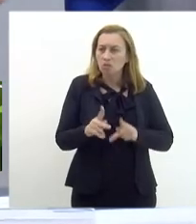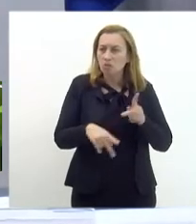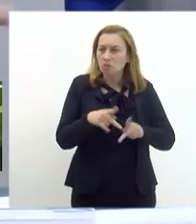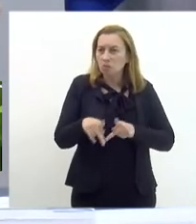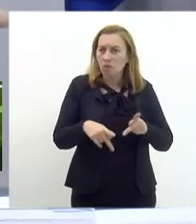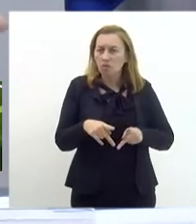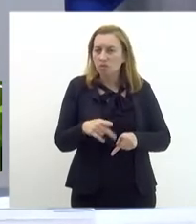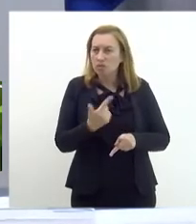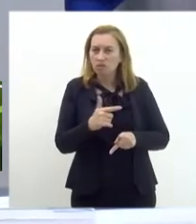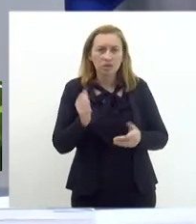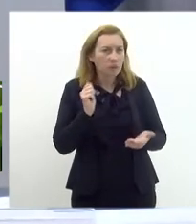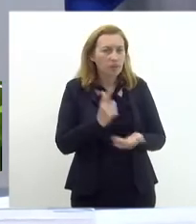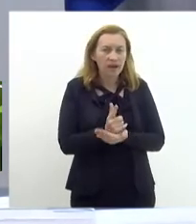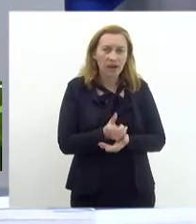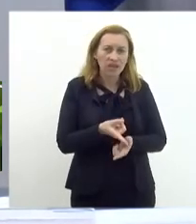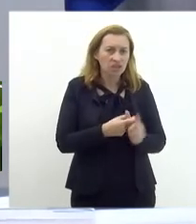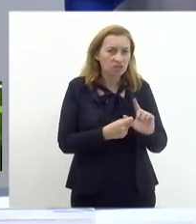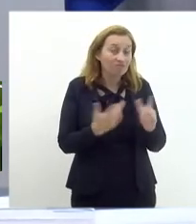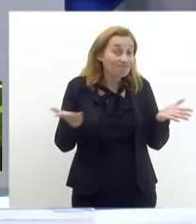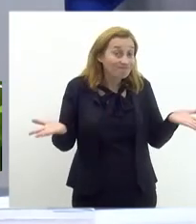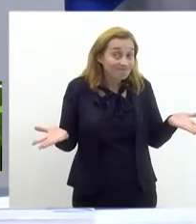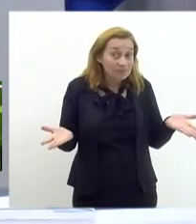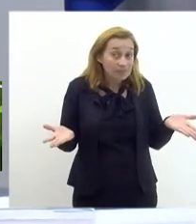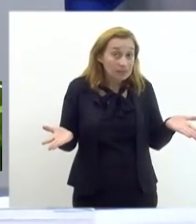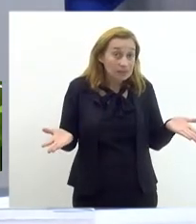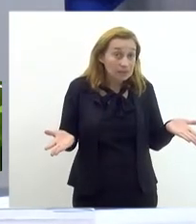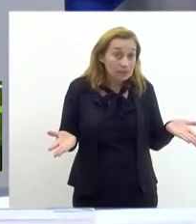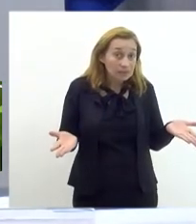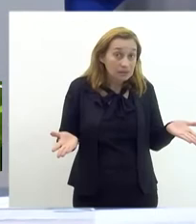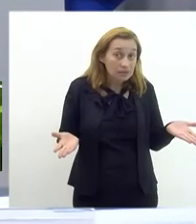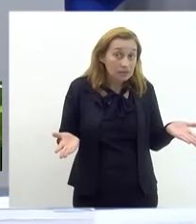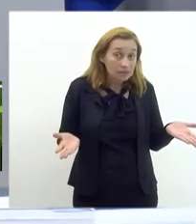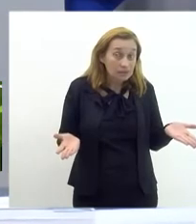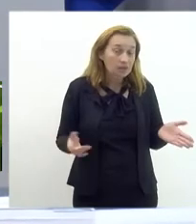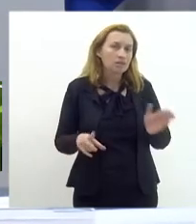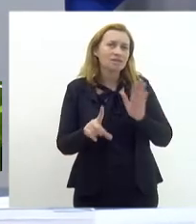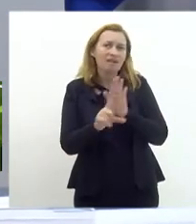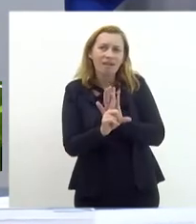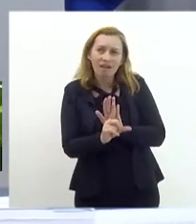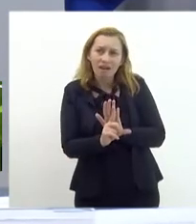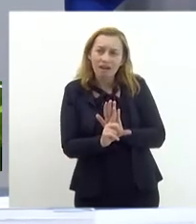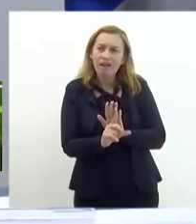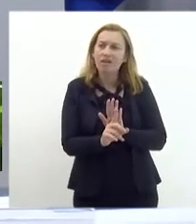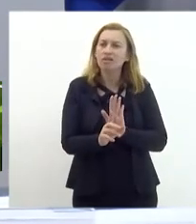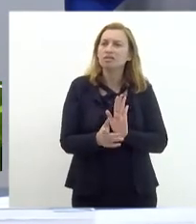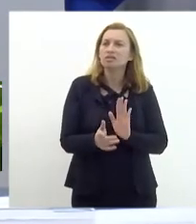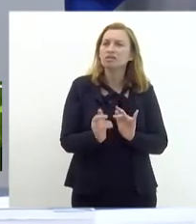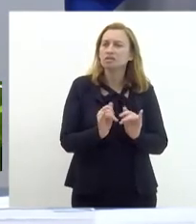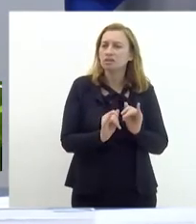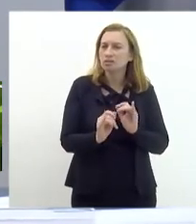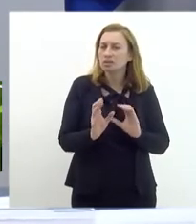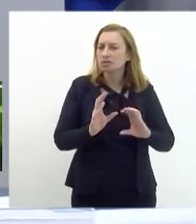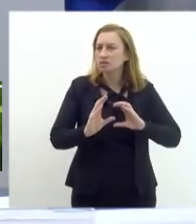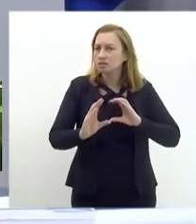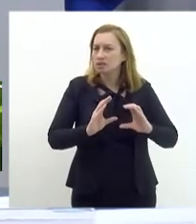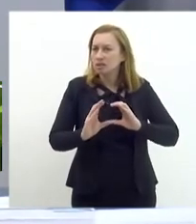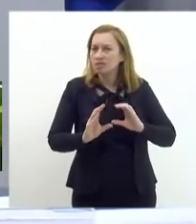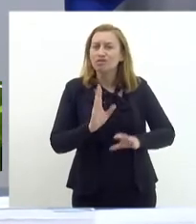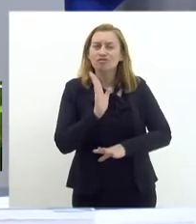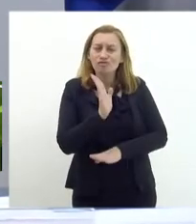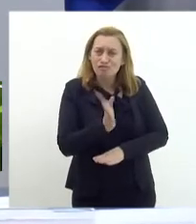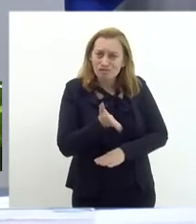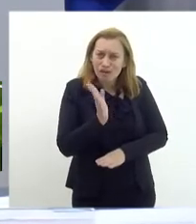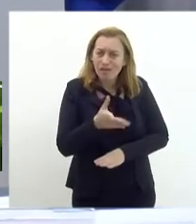suas dívidas. Né? Então, essas legislações de mediação